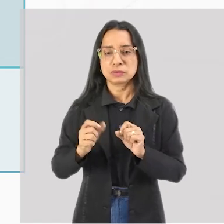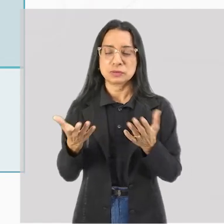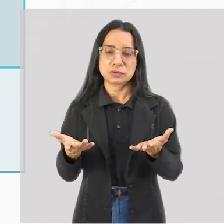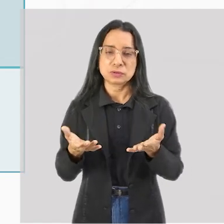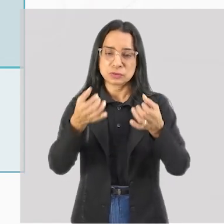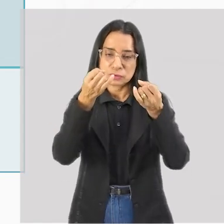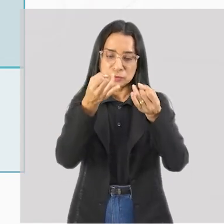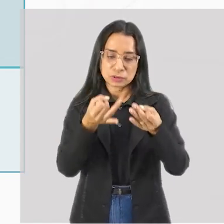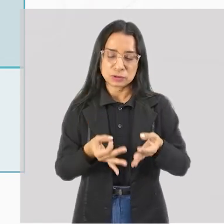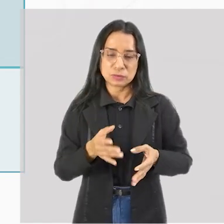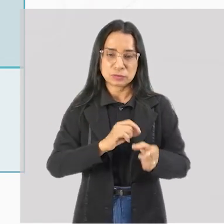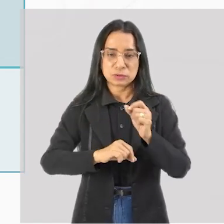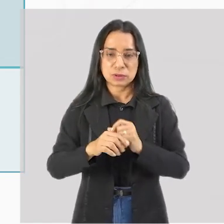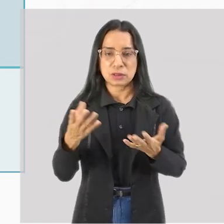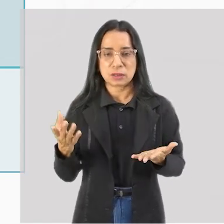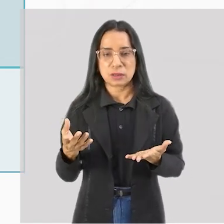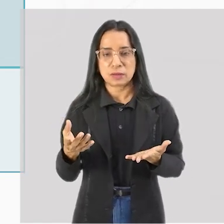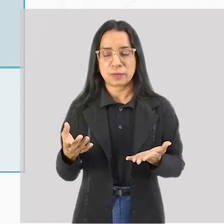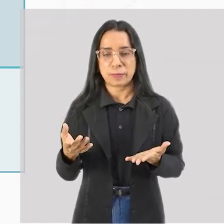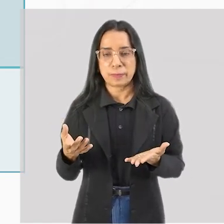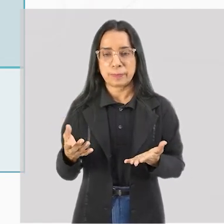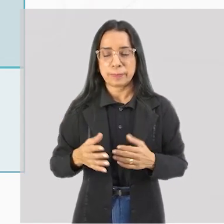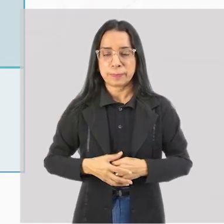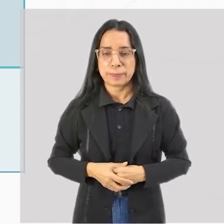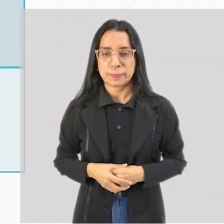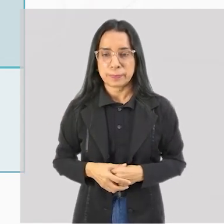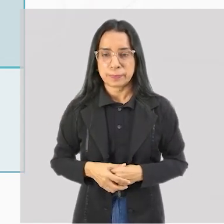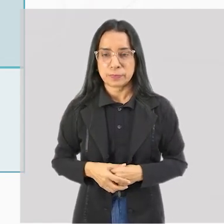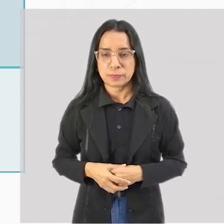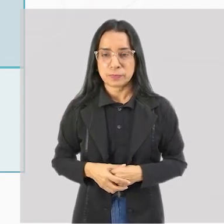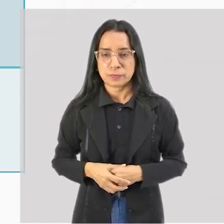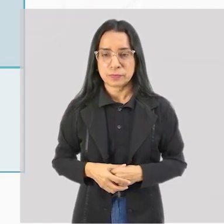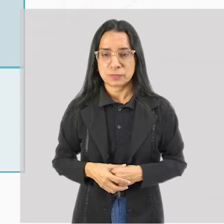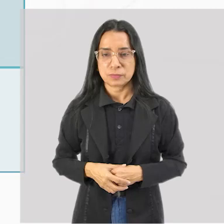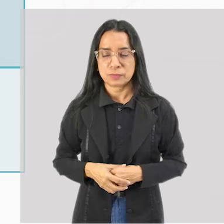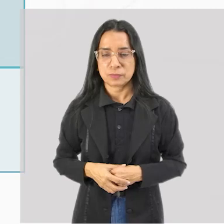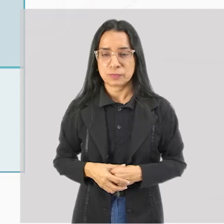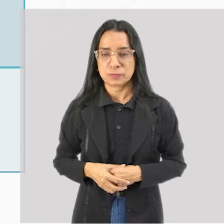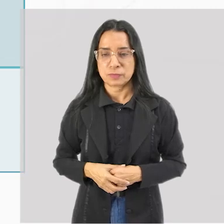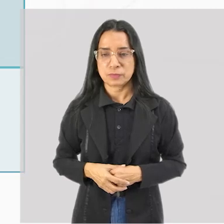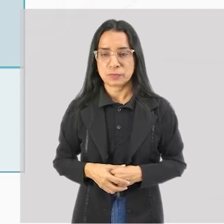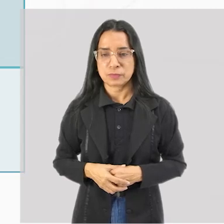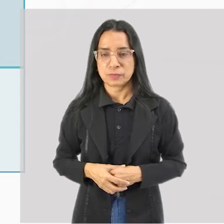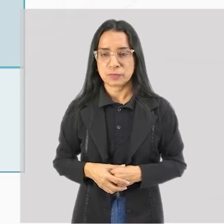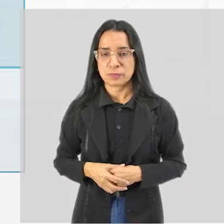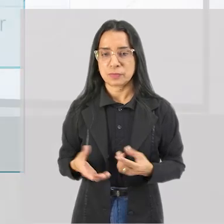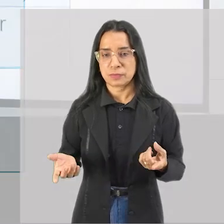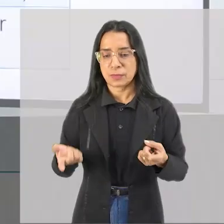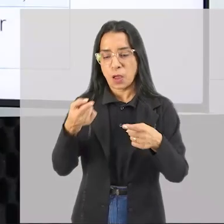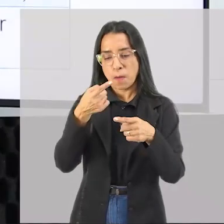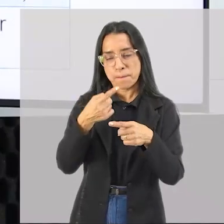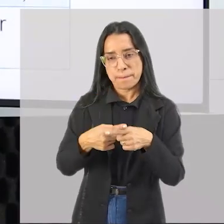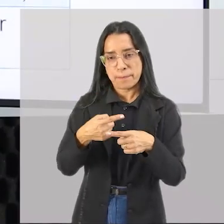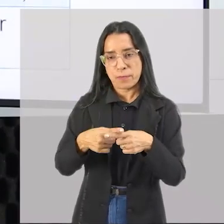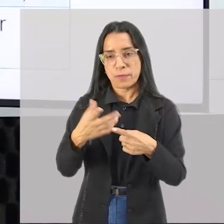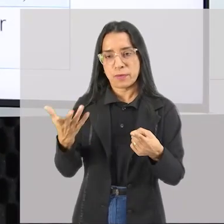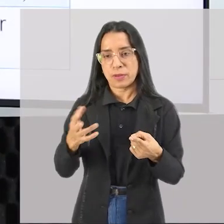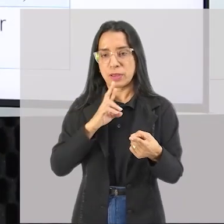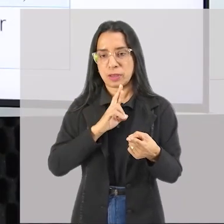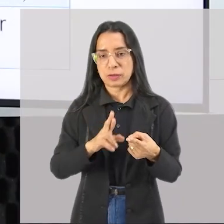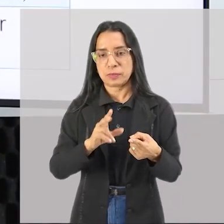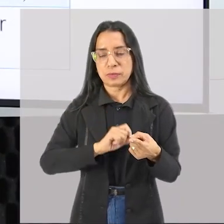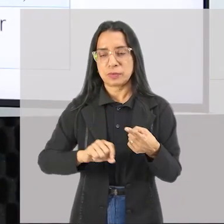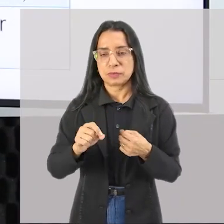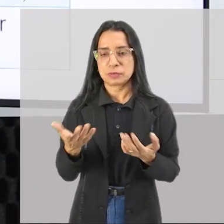ou explicar alguma coisa, dar a justificativa por que algo aconteceu. Nós vamos ter o because, que é o porquê,